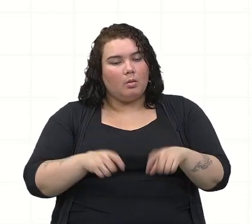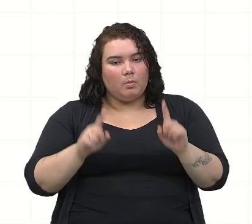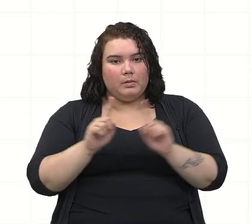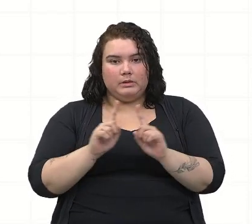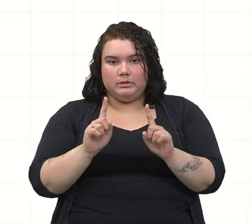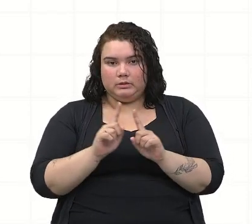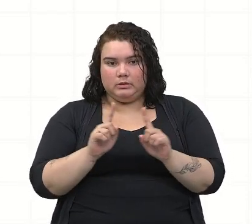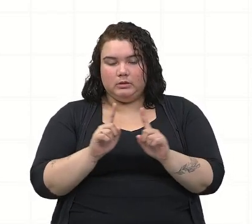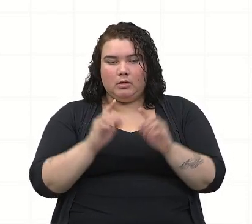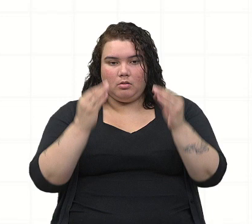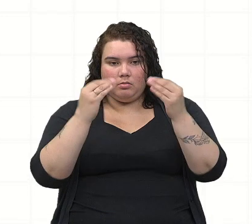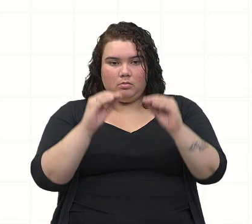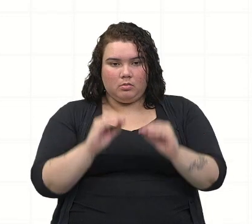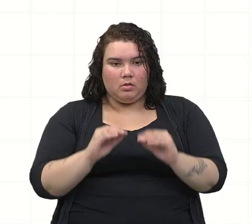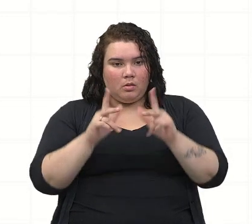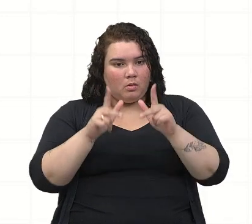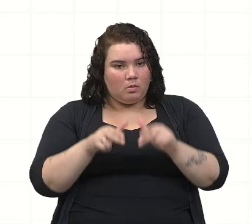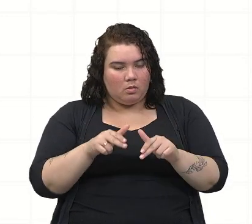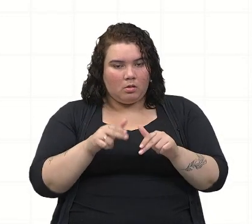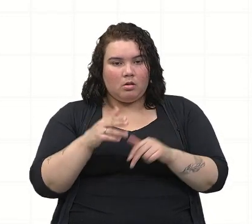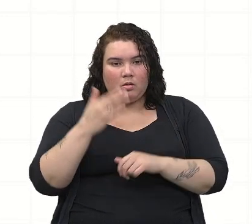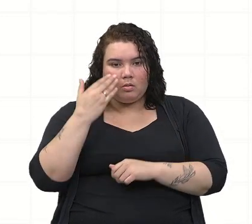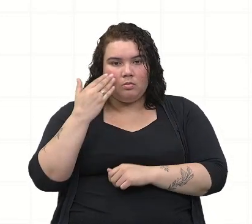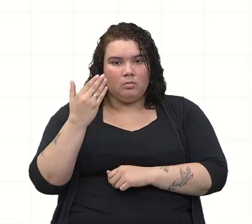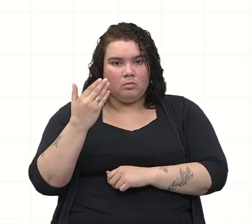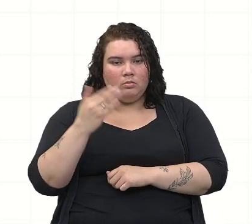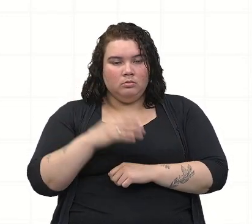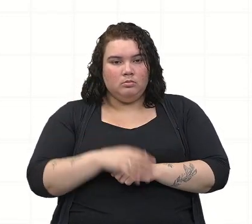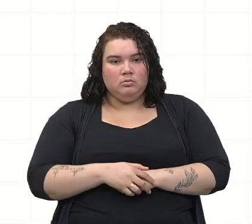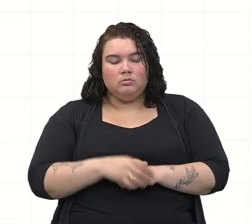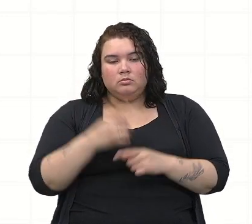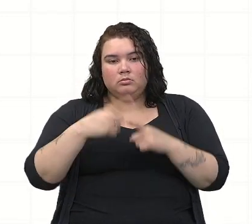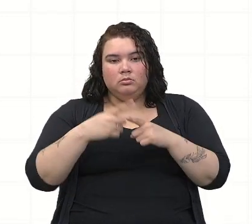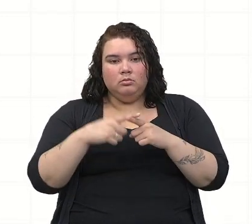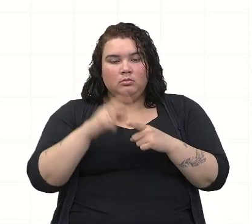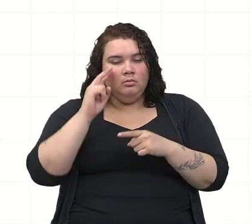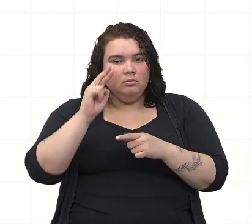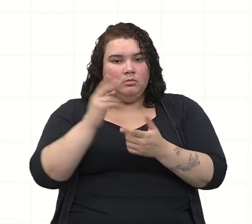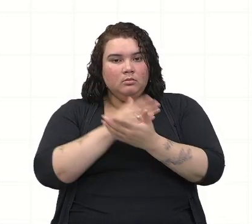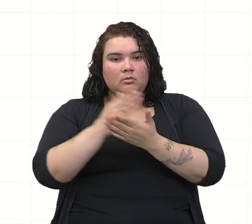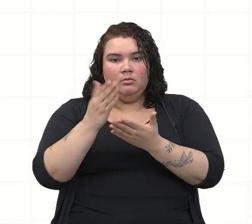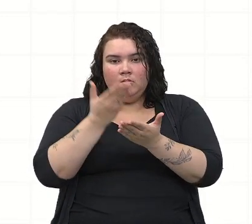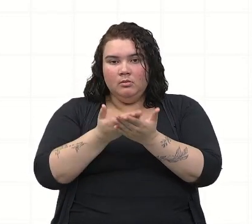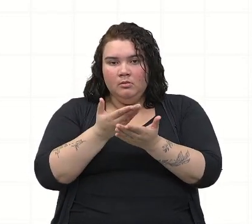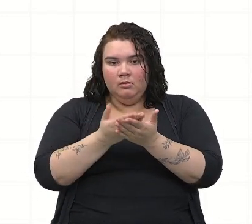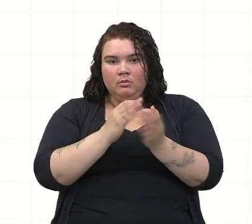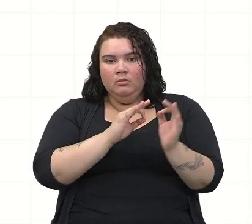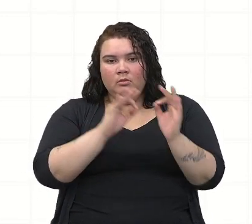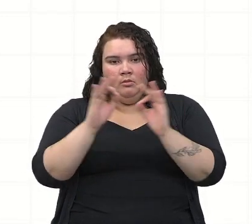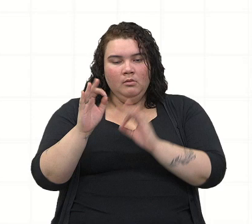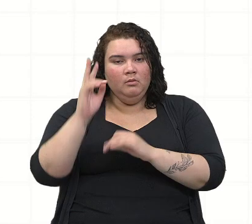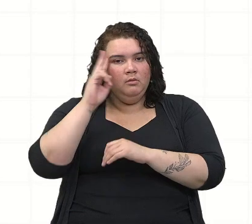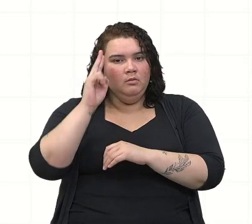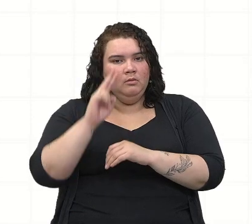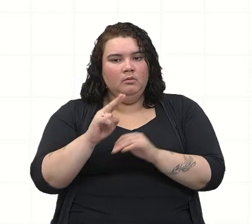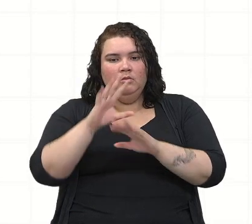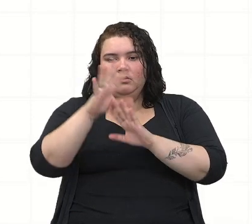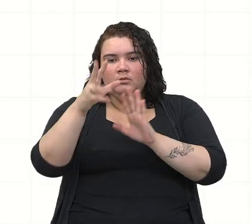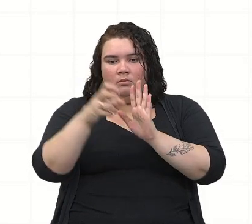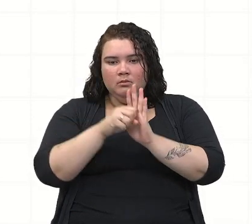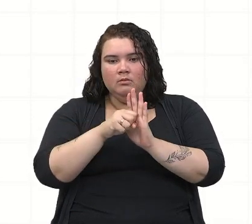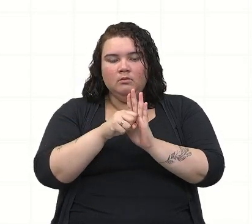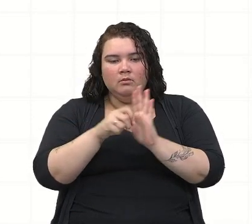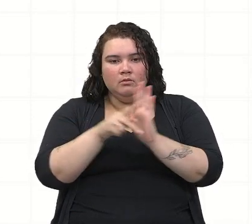você escrever, né? Tudo isso, até porque nós vimos lá no começo, né? A história do símbolo